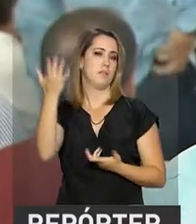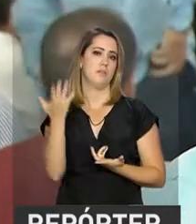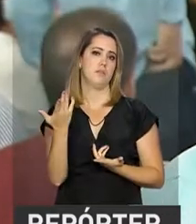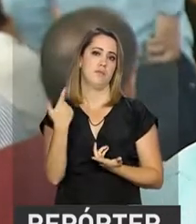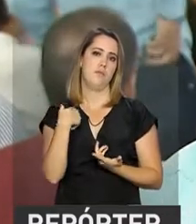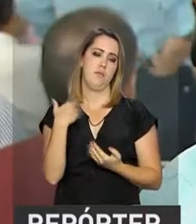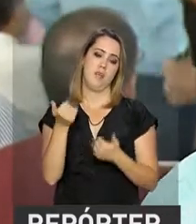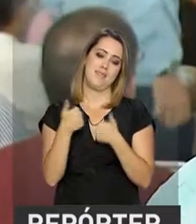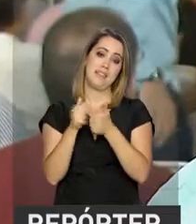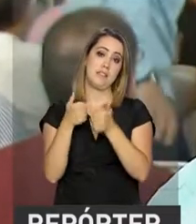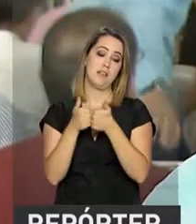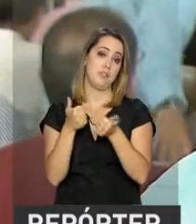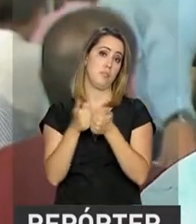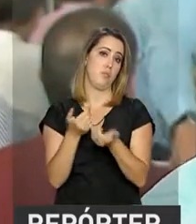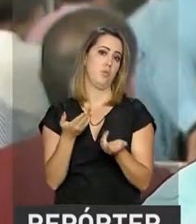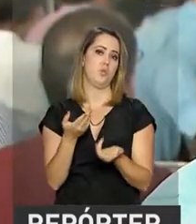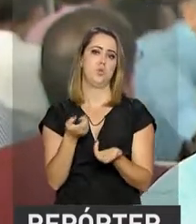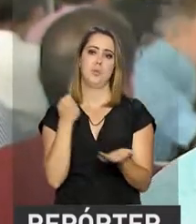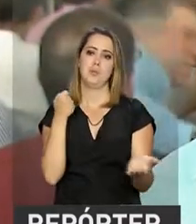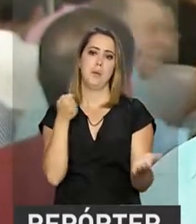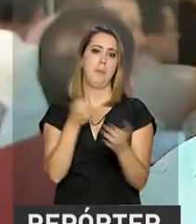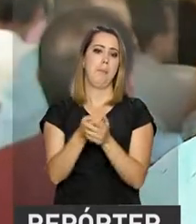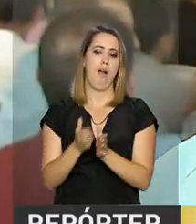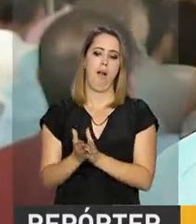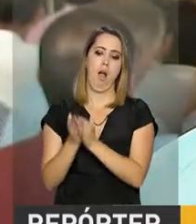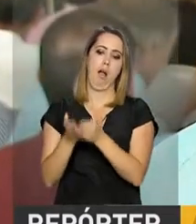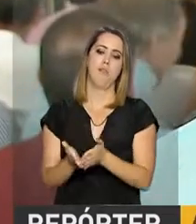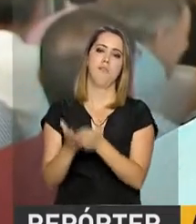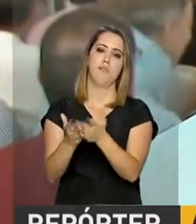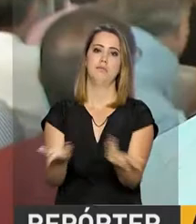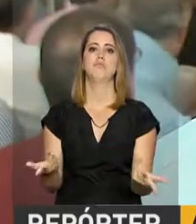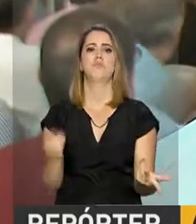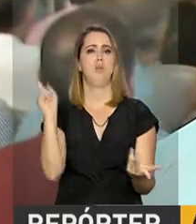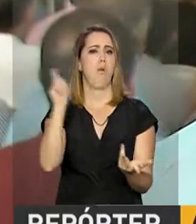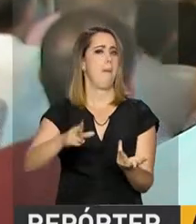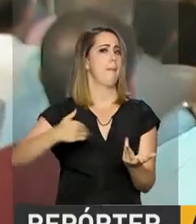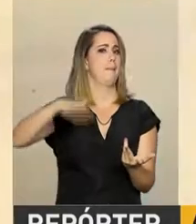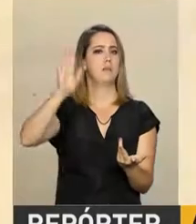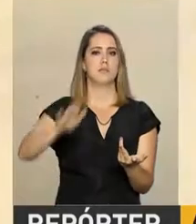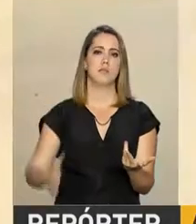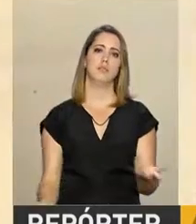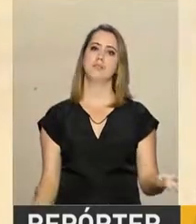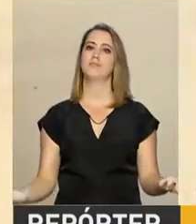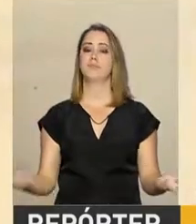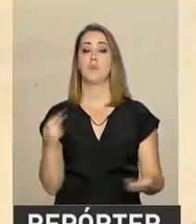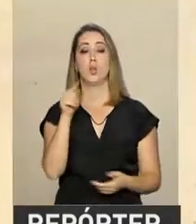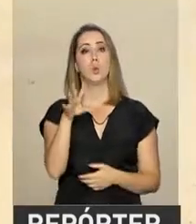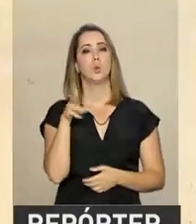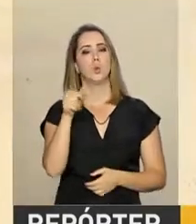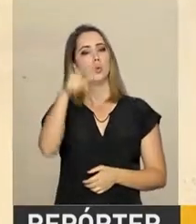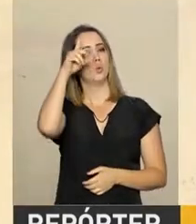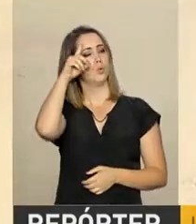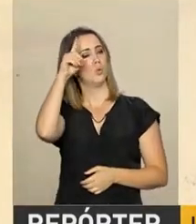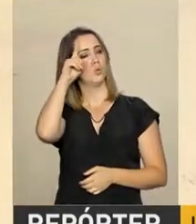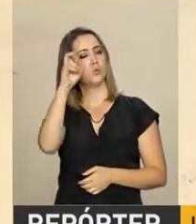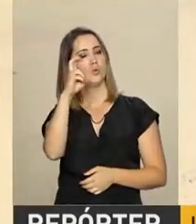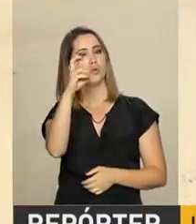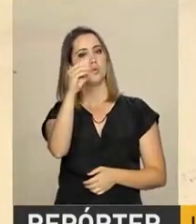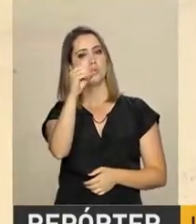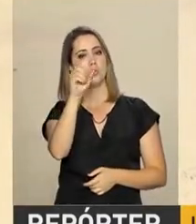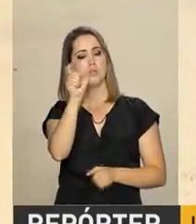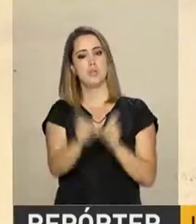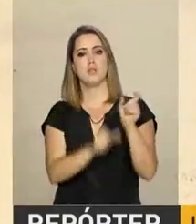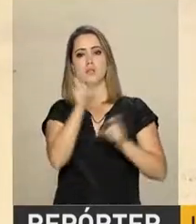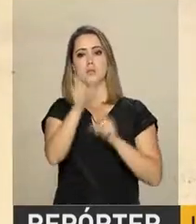frete porque aí você já não paga é a travessia de balsa essa coisa toda então mais barata o dia cerca de 500 pessoas